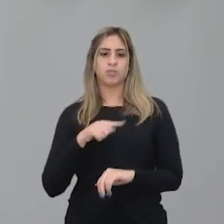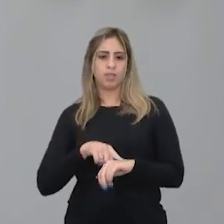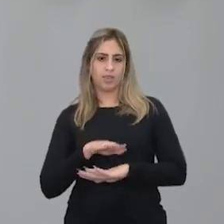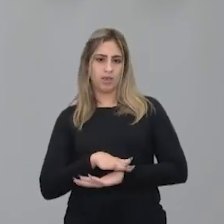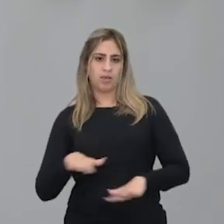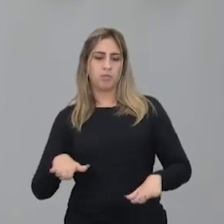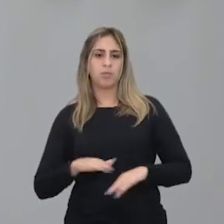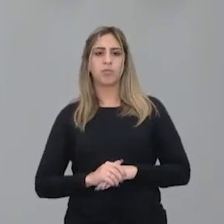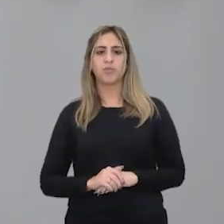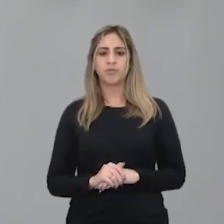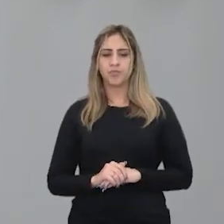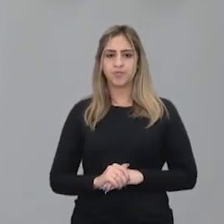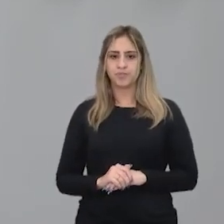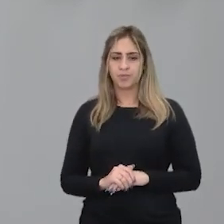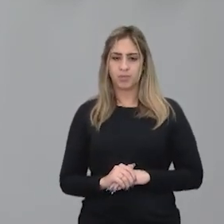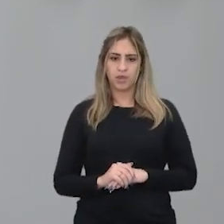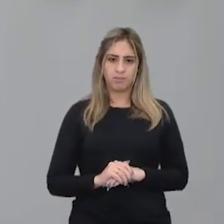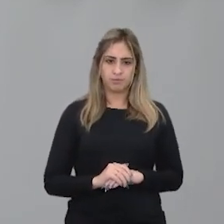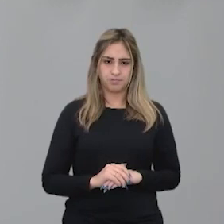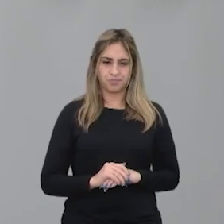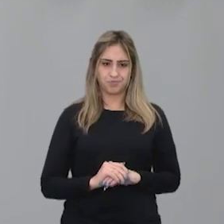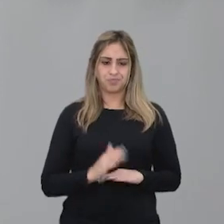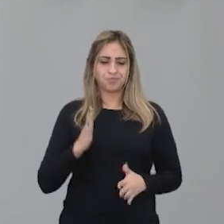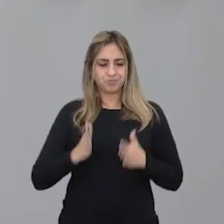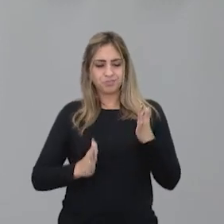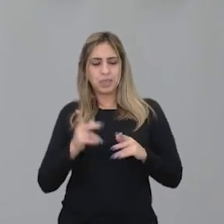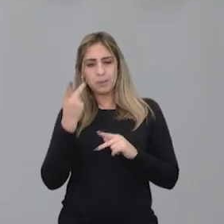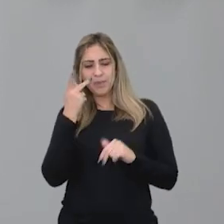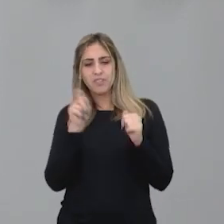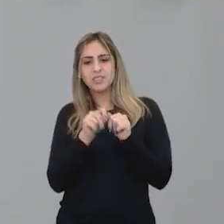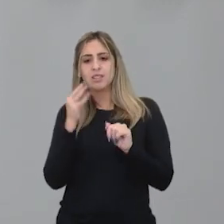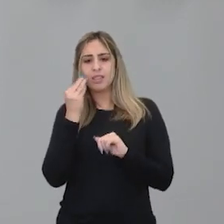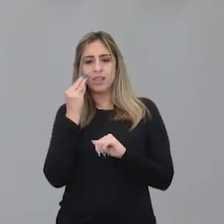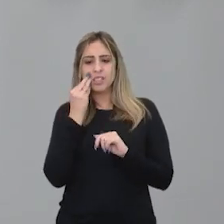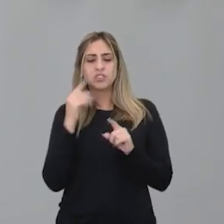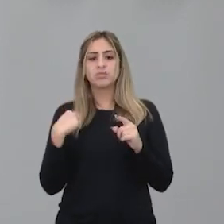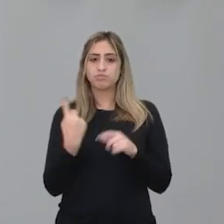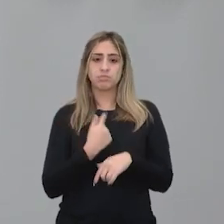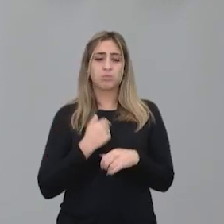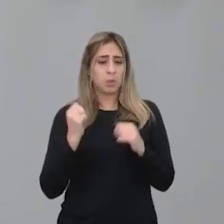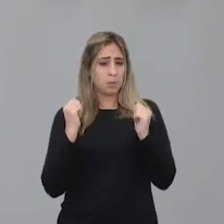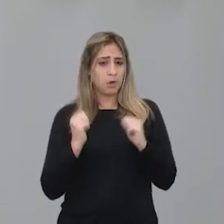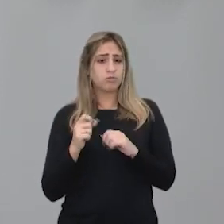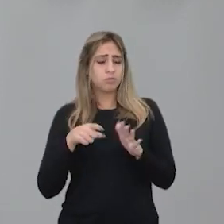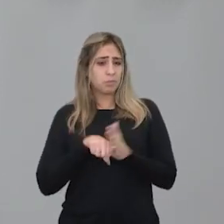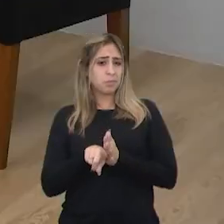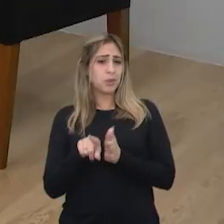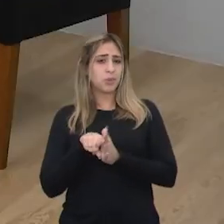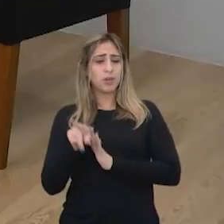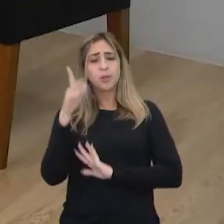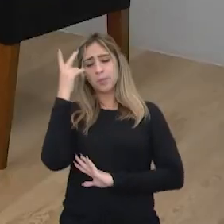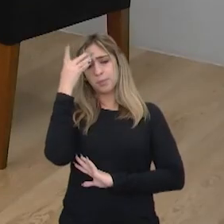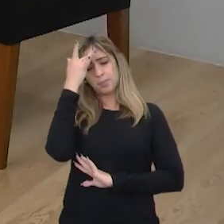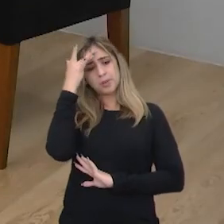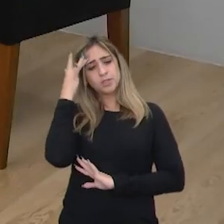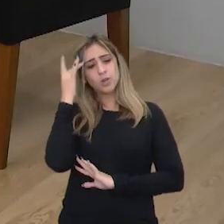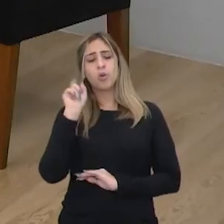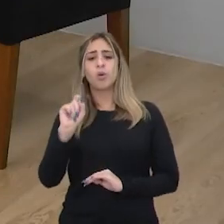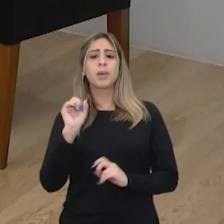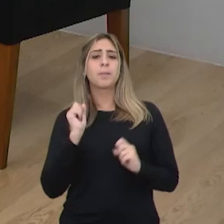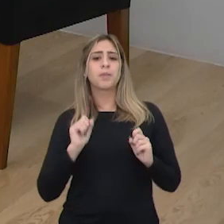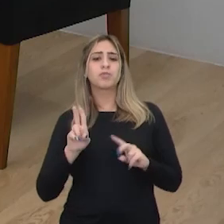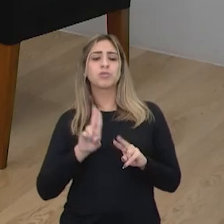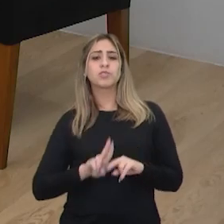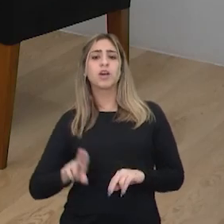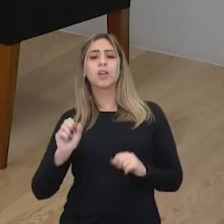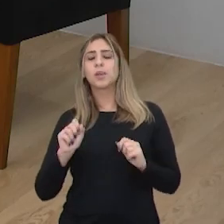nosso meio aí para fazer testes, né? E aí a gente pode ir perguntando para pessoas o que a gente pode usar,